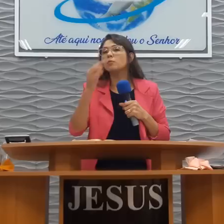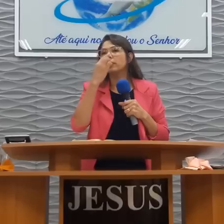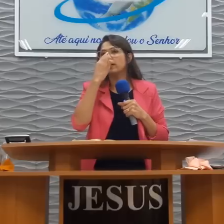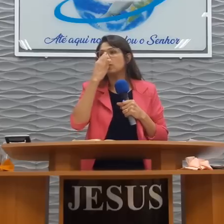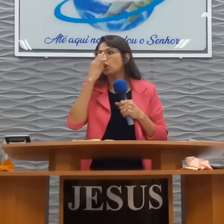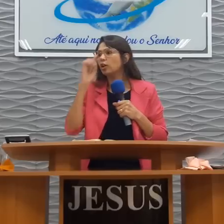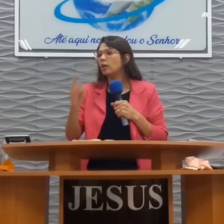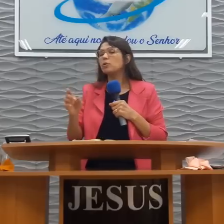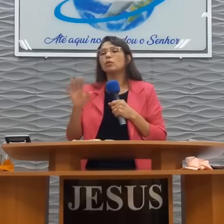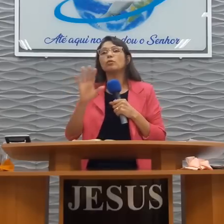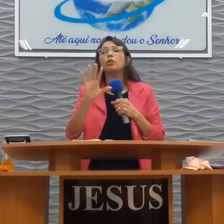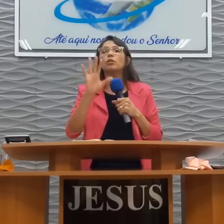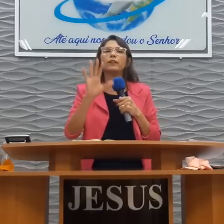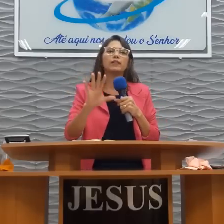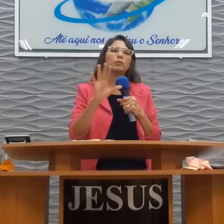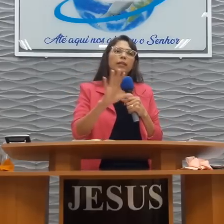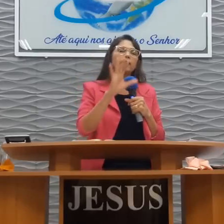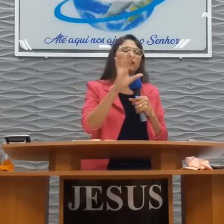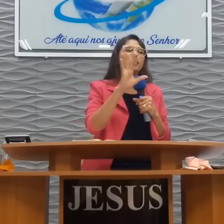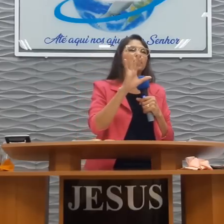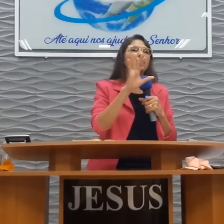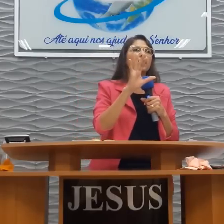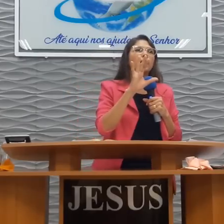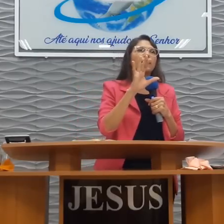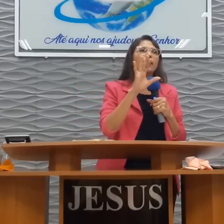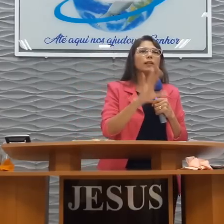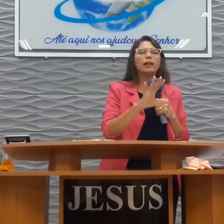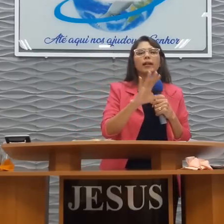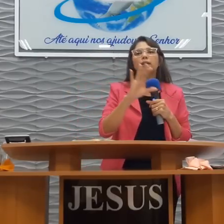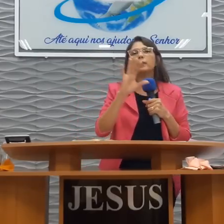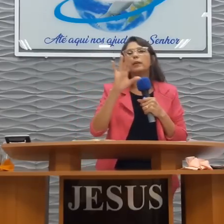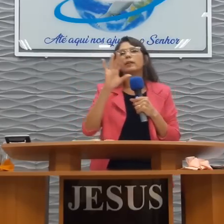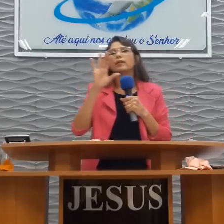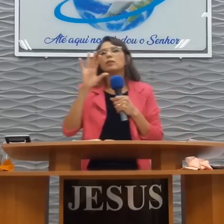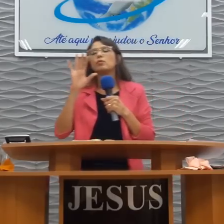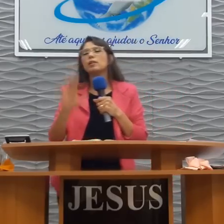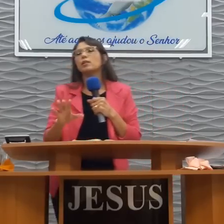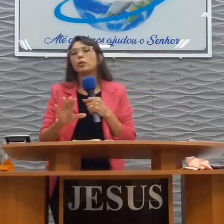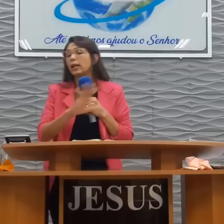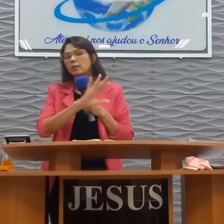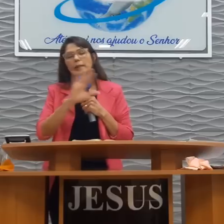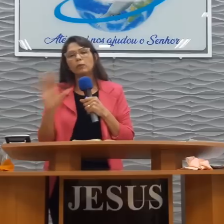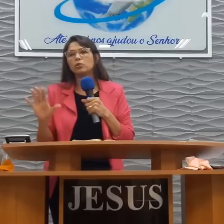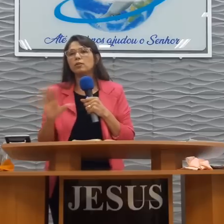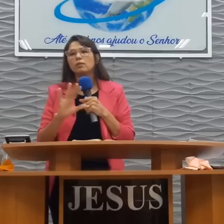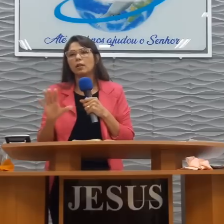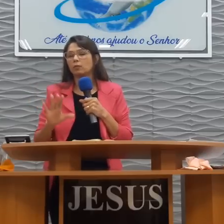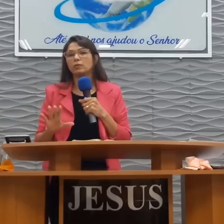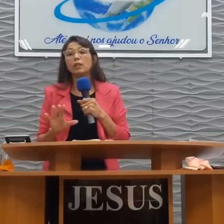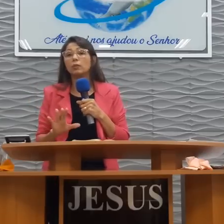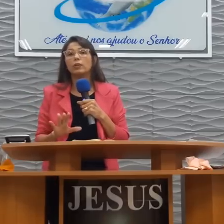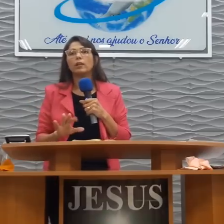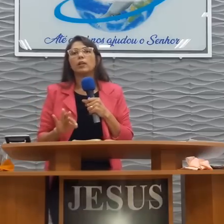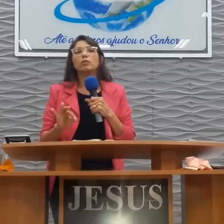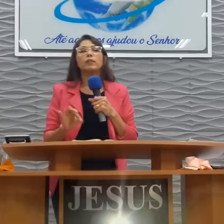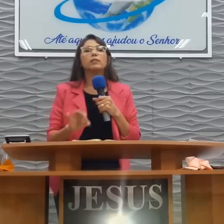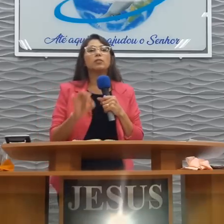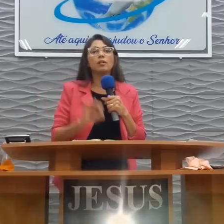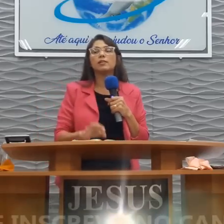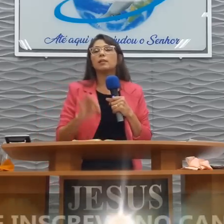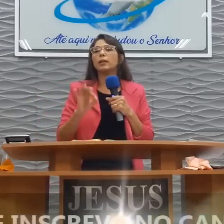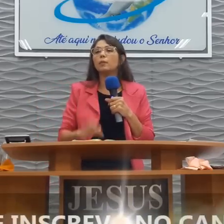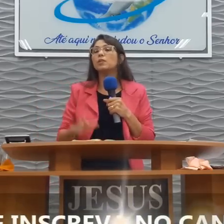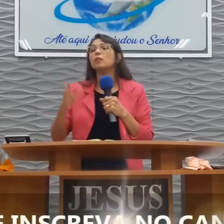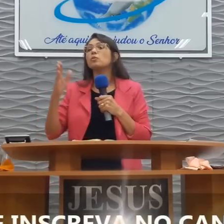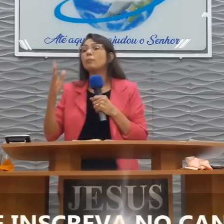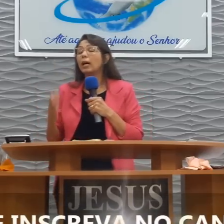Quando nós, mulheres, colocamos... Eu não estou falando da mulher que... Ela é que sustenta a sua casa. Pelo amor de Deus, não, não. Eu estou falando que